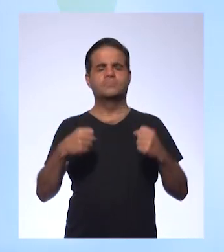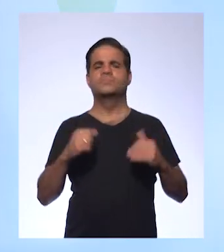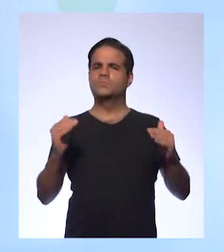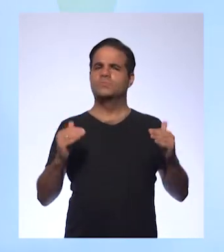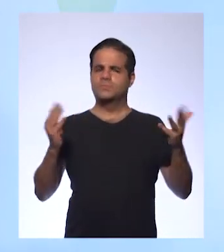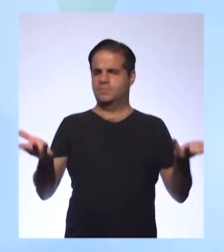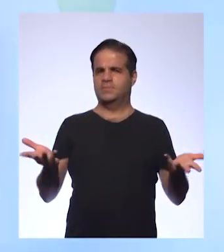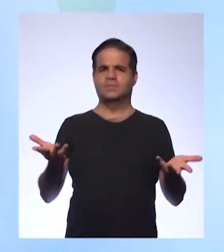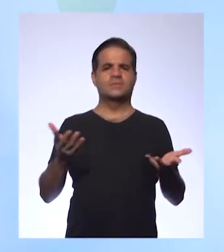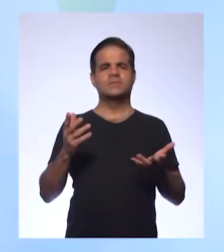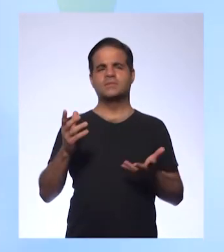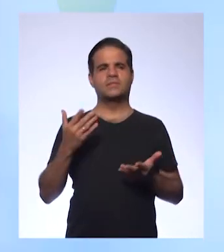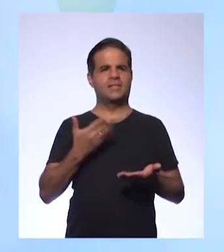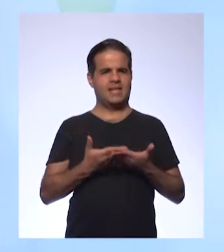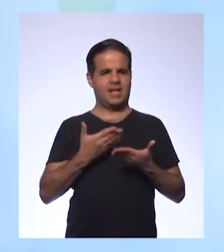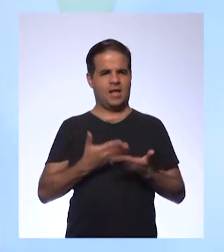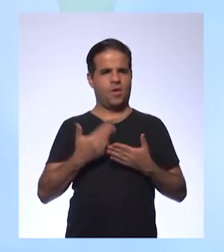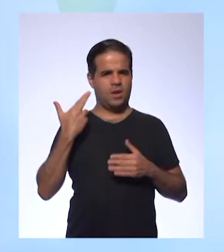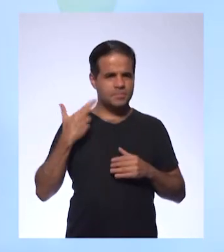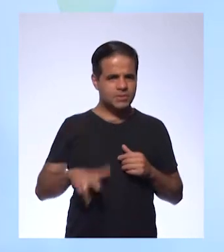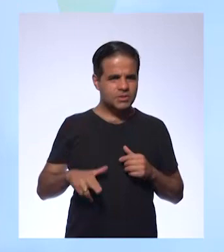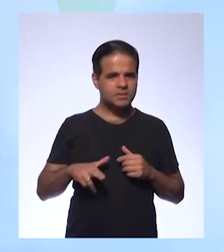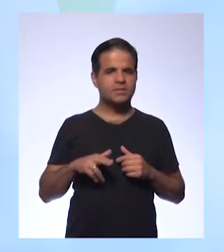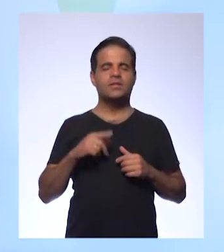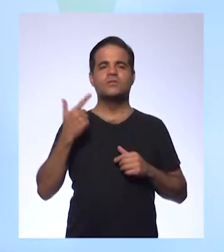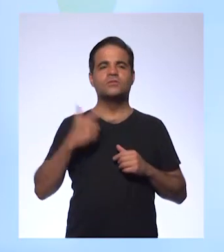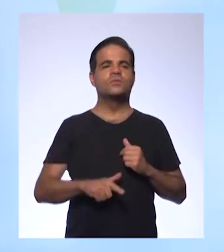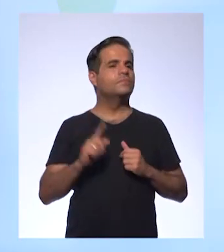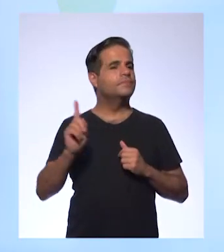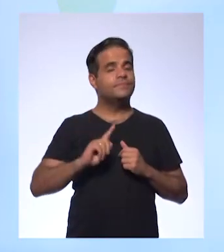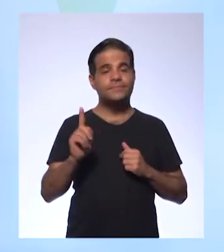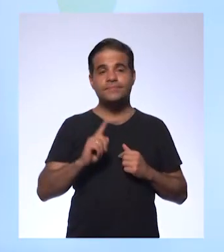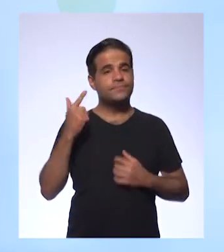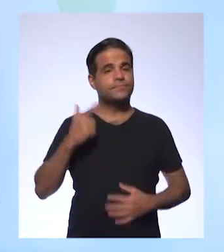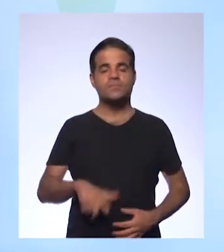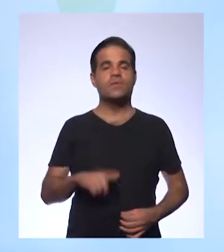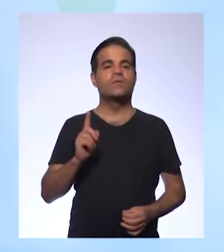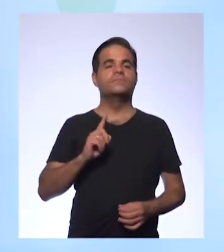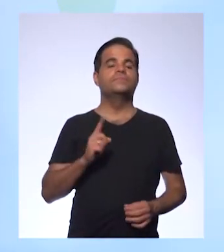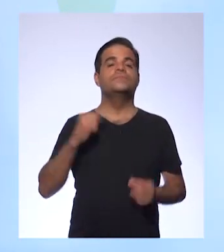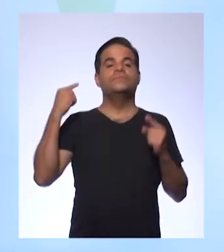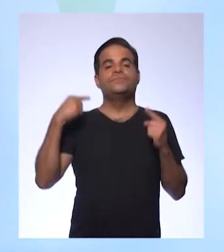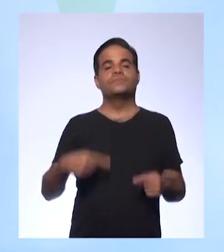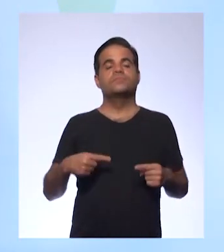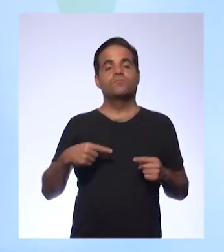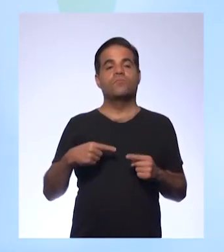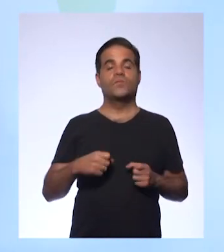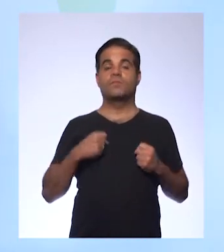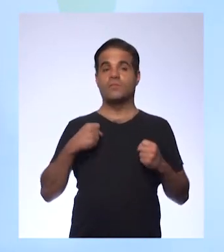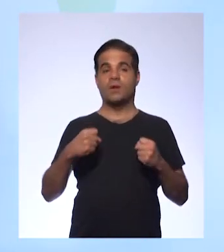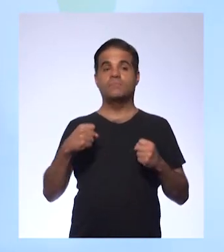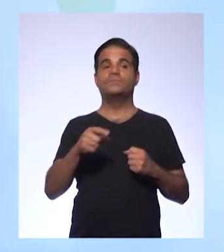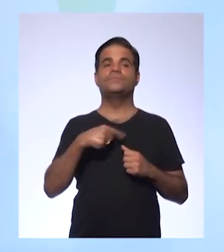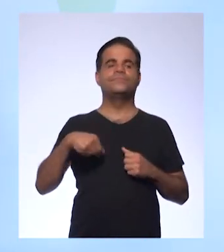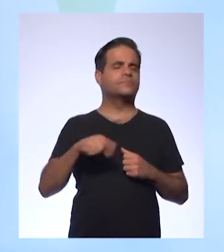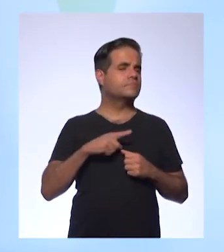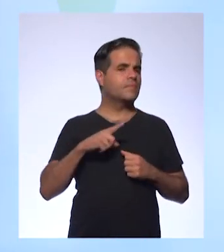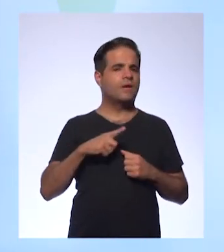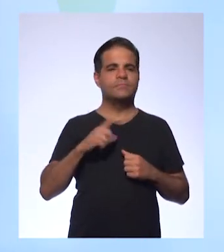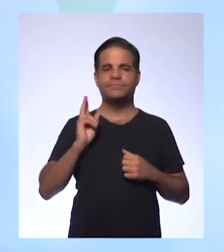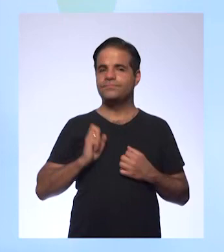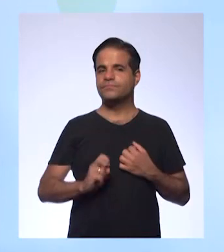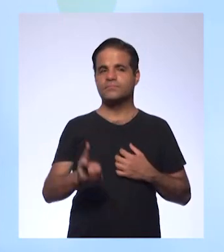você vai falar, nossa, professora, é aula repetida? Não, não é aula repetida. É que o desafio dos superpoderes nós sempre